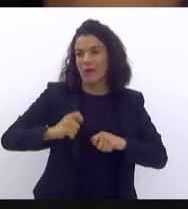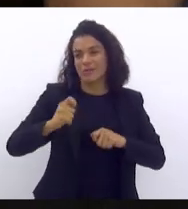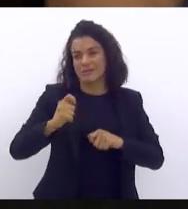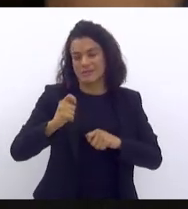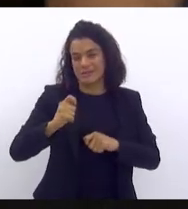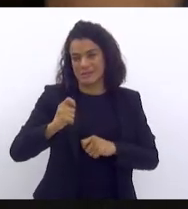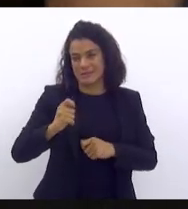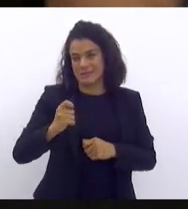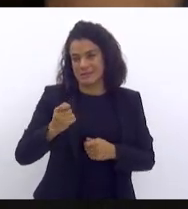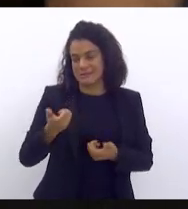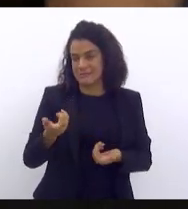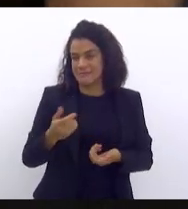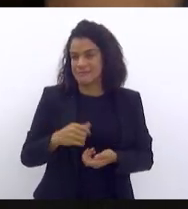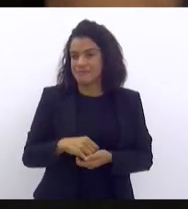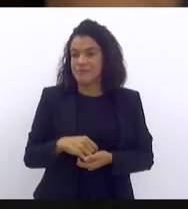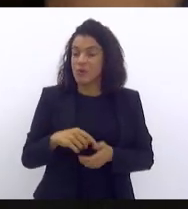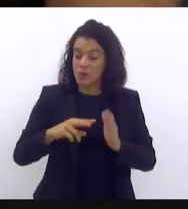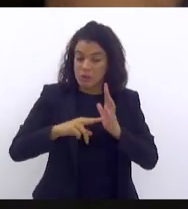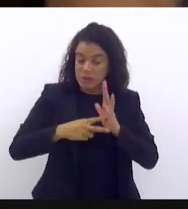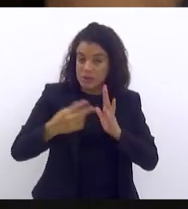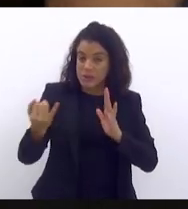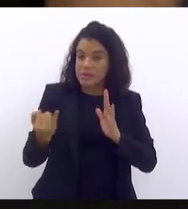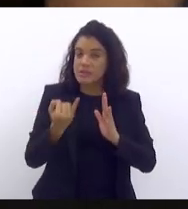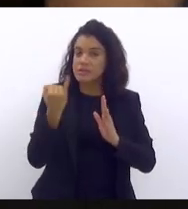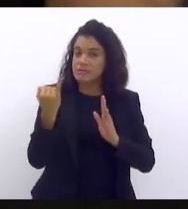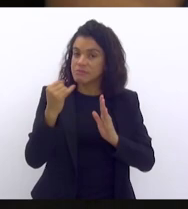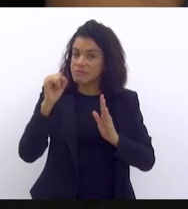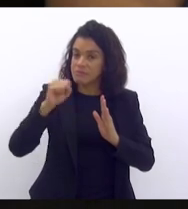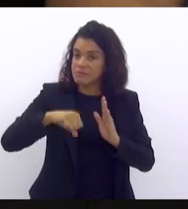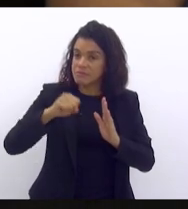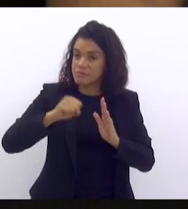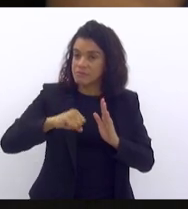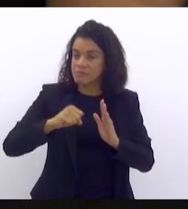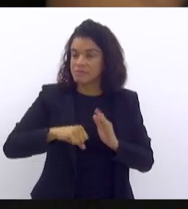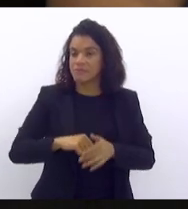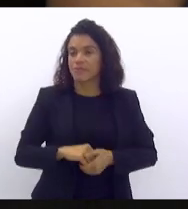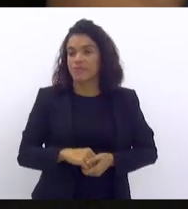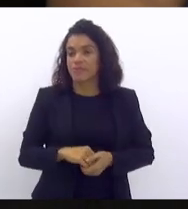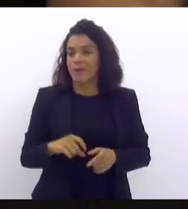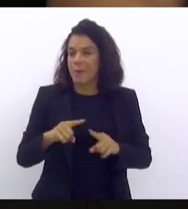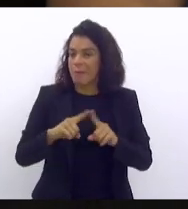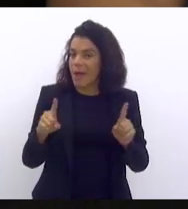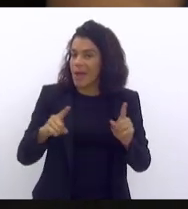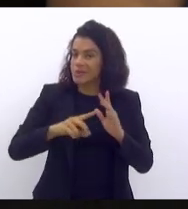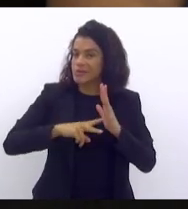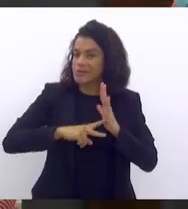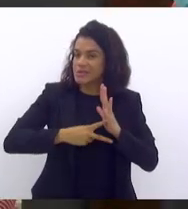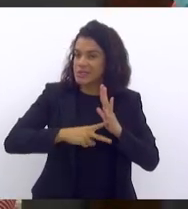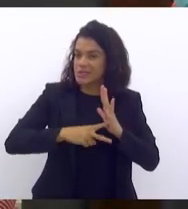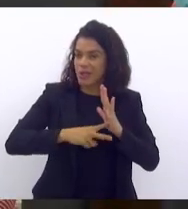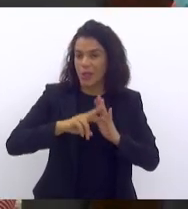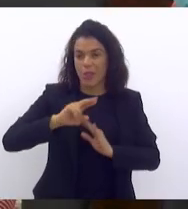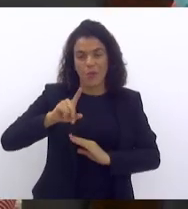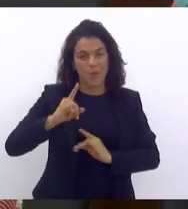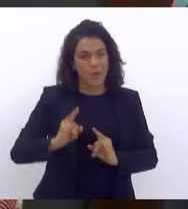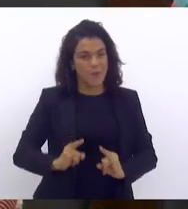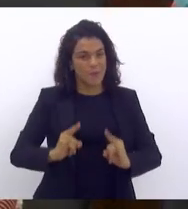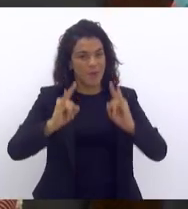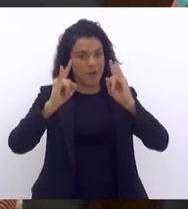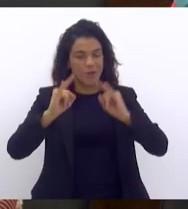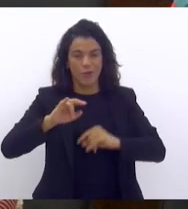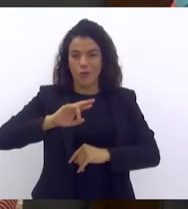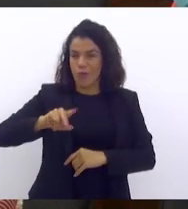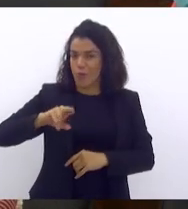Porque eu digo assim, o sindicato é importante. O sindicato é importantíssimo. Mas o sindicato não é o prédio, não é